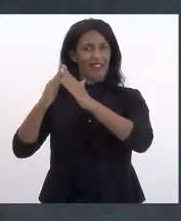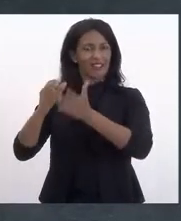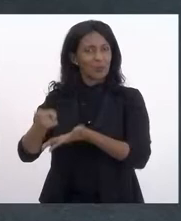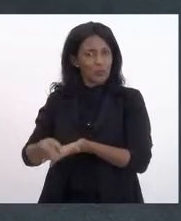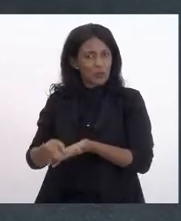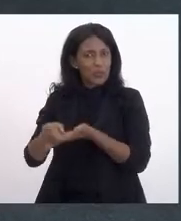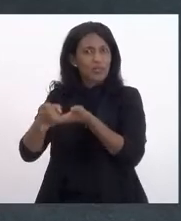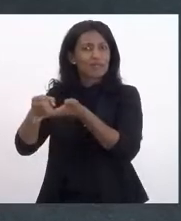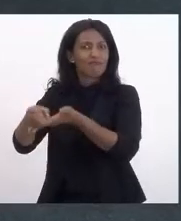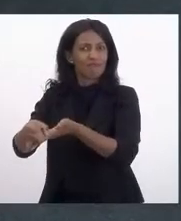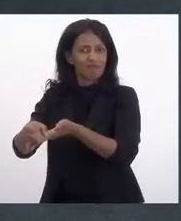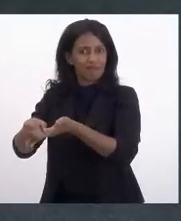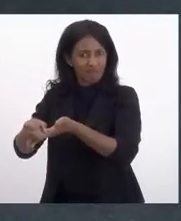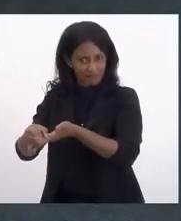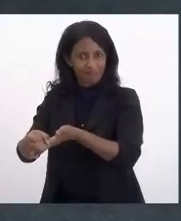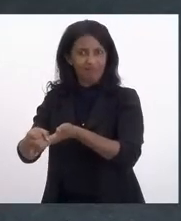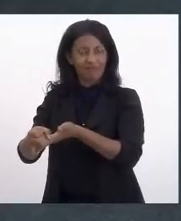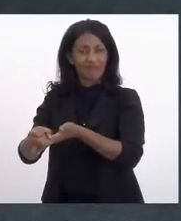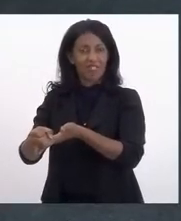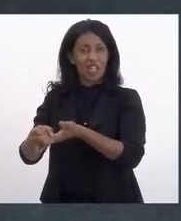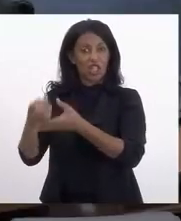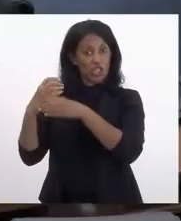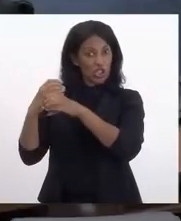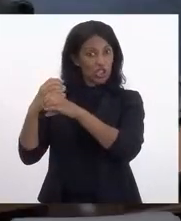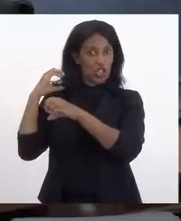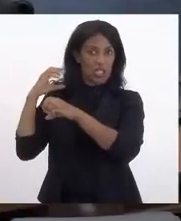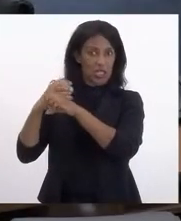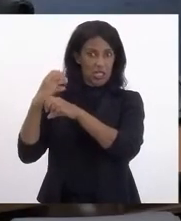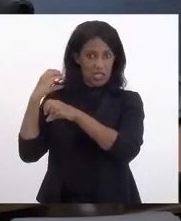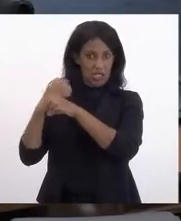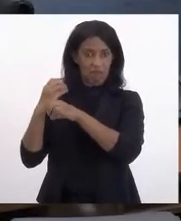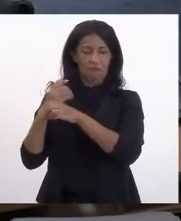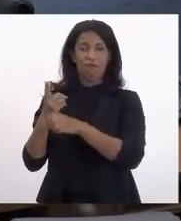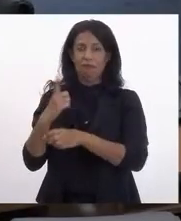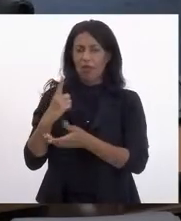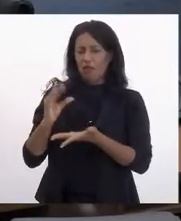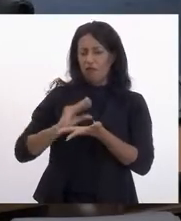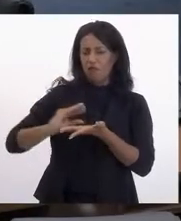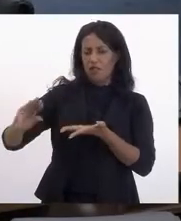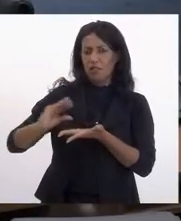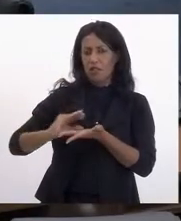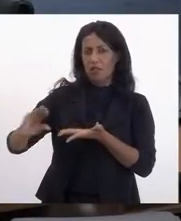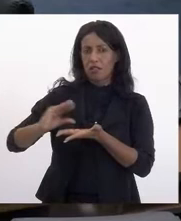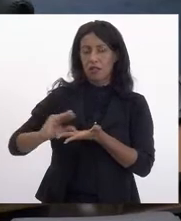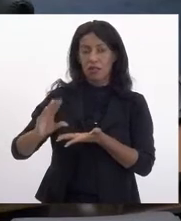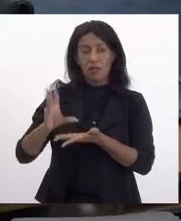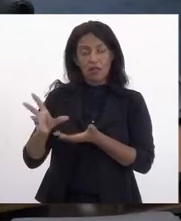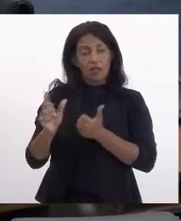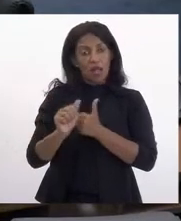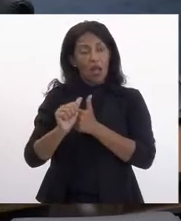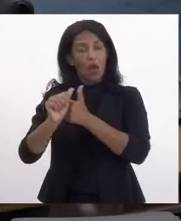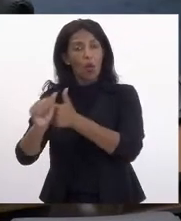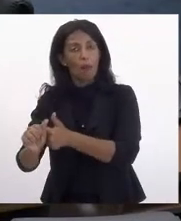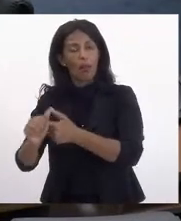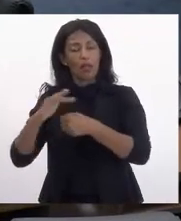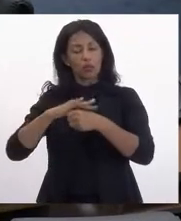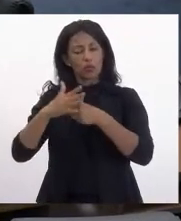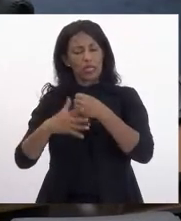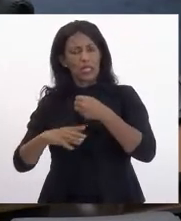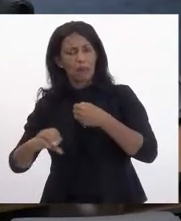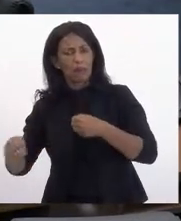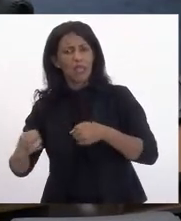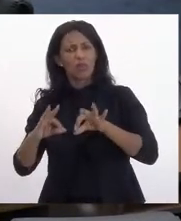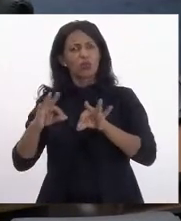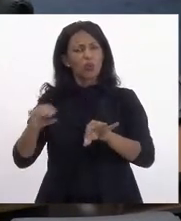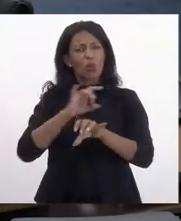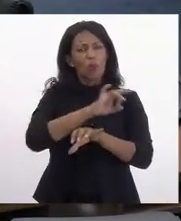sustentabilidade de engenharia, tenha um financiamento, e seja acompanhada do saneamento e de todas as